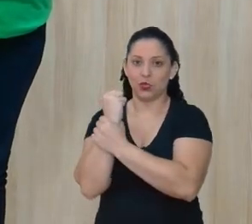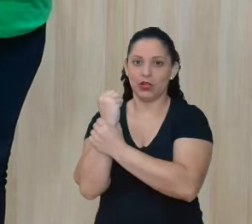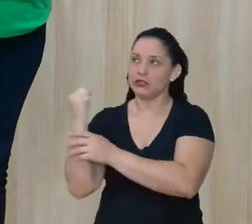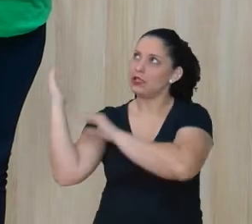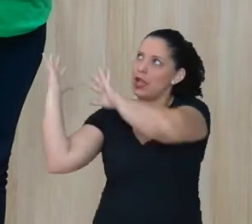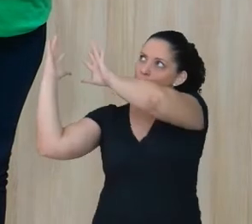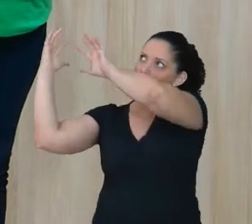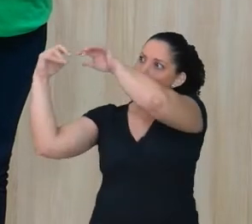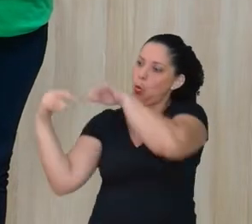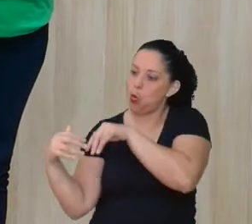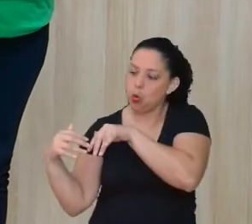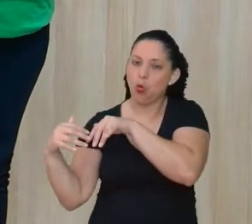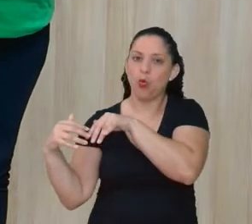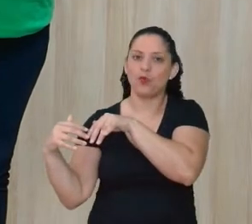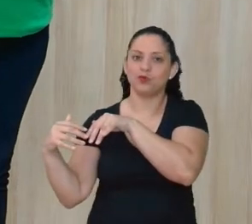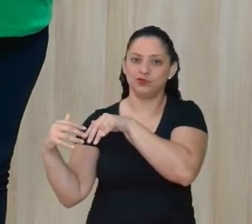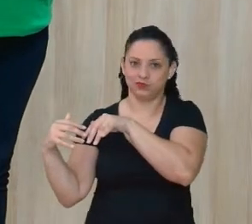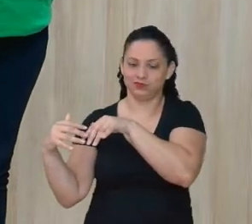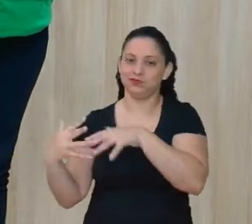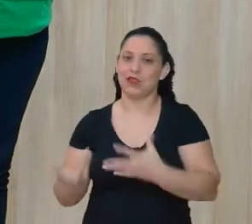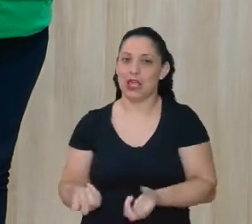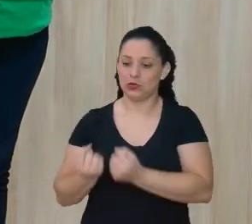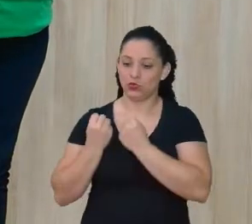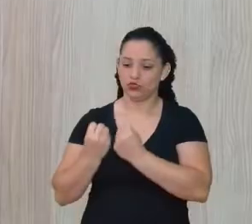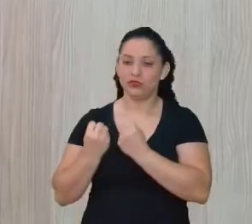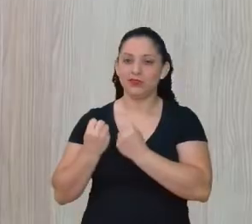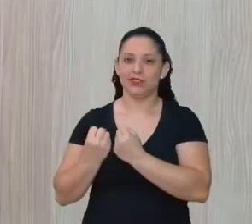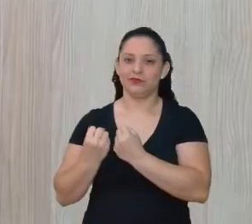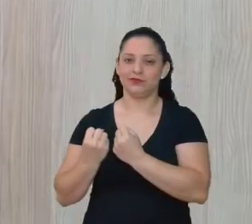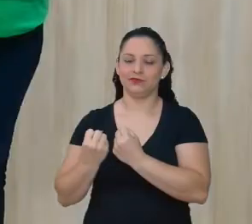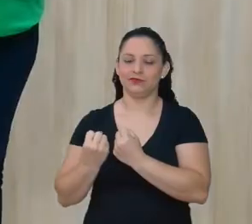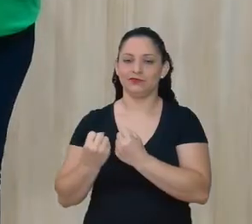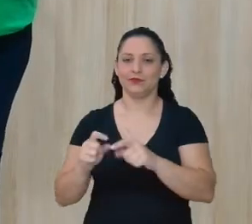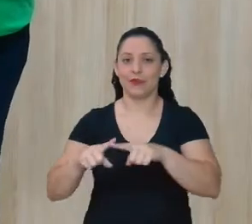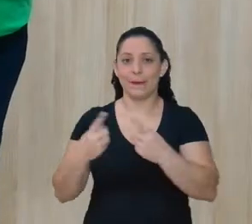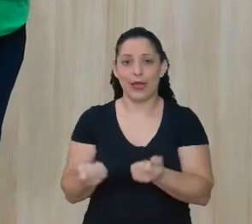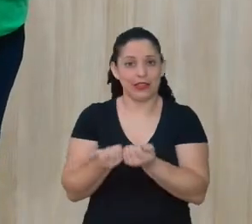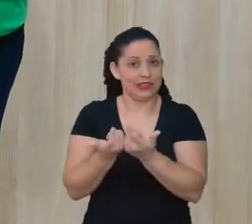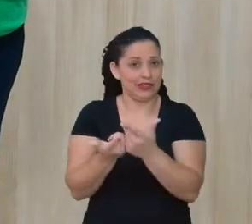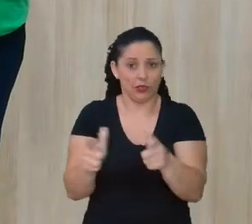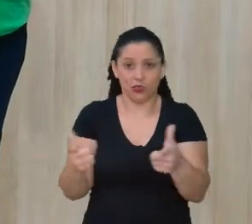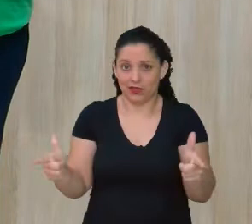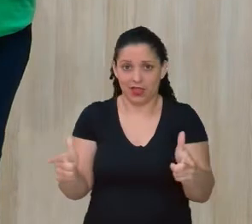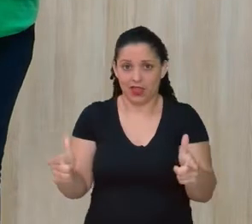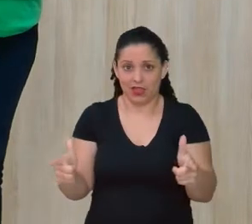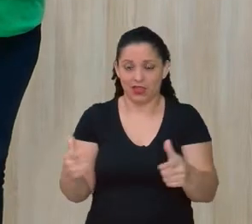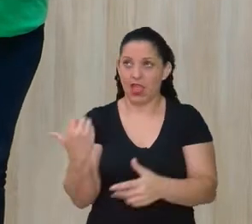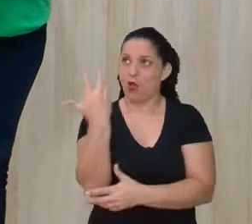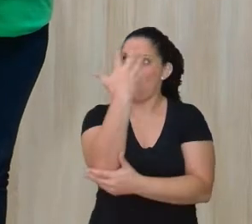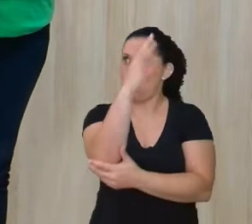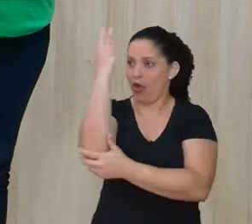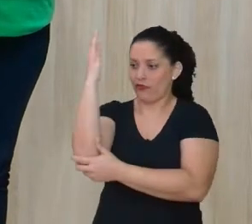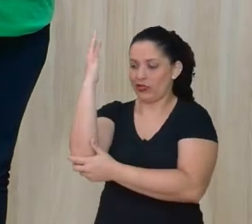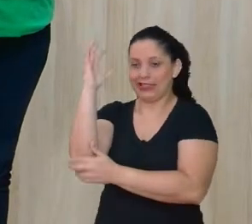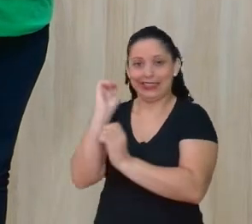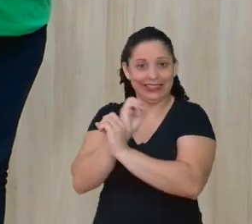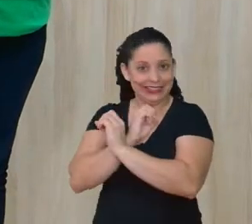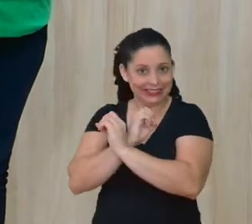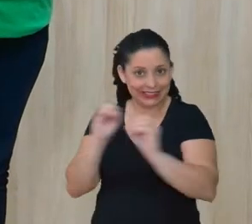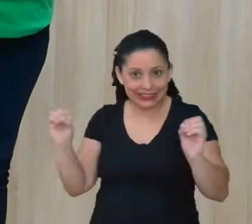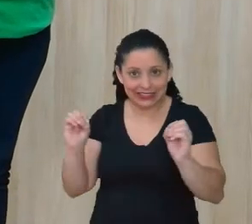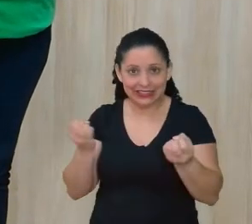segurar o solo, Da tá sustentação, certo? né? Da sustentação. Então, quando esse solo é desnudo, ou seja, não